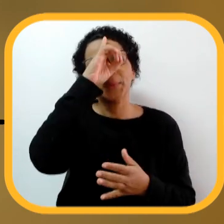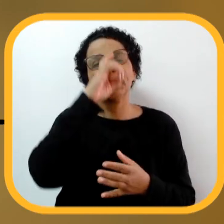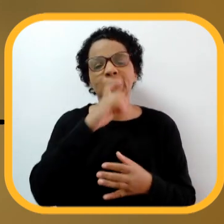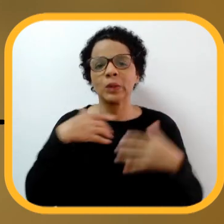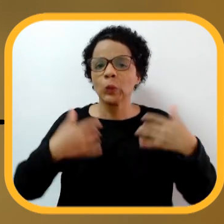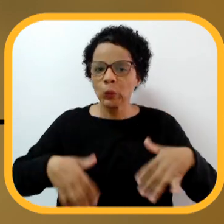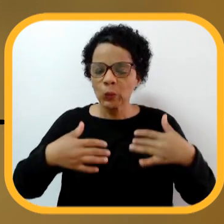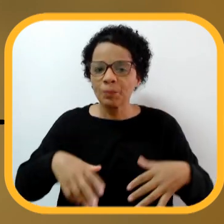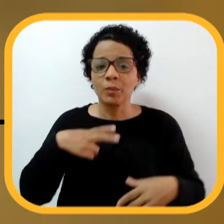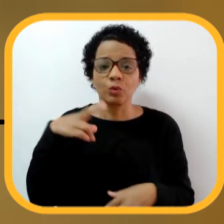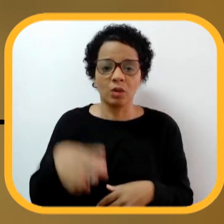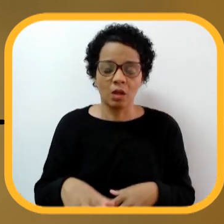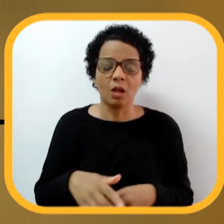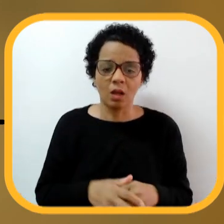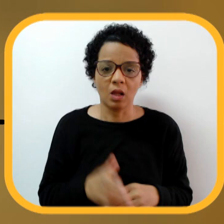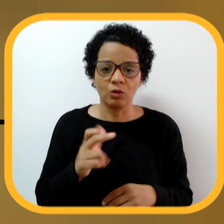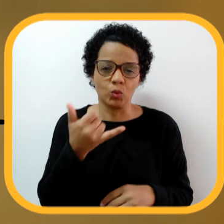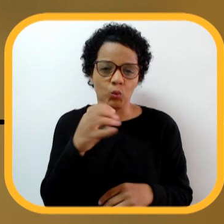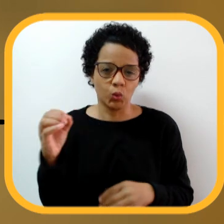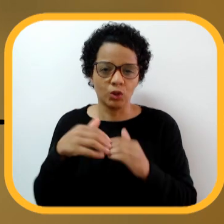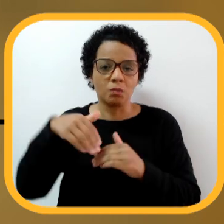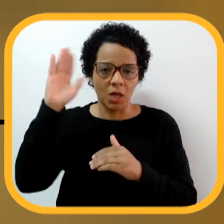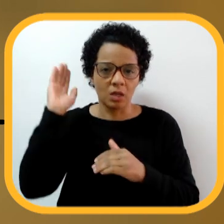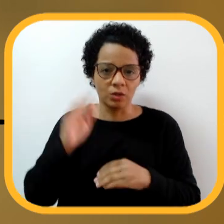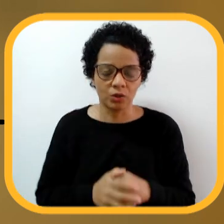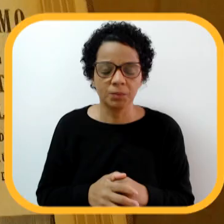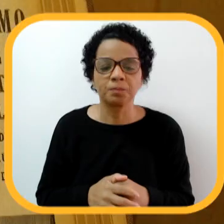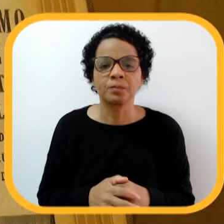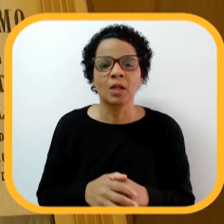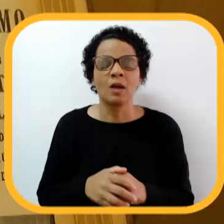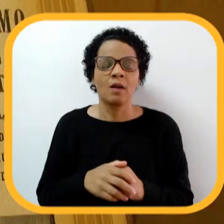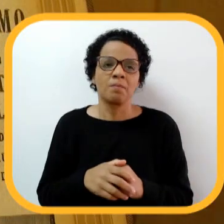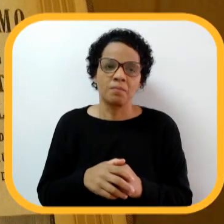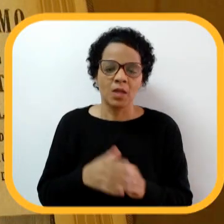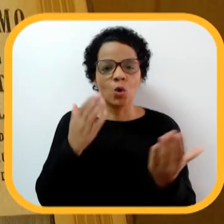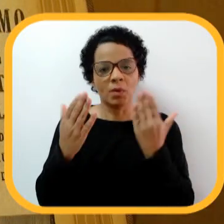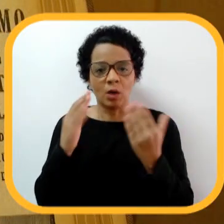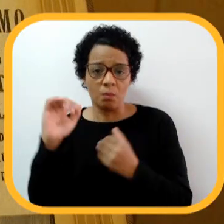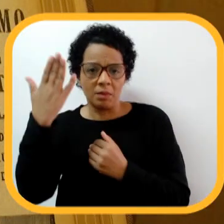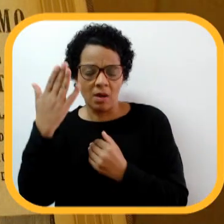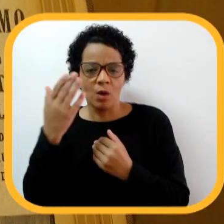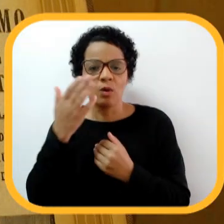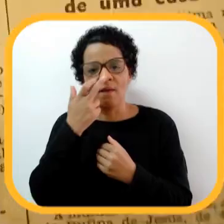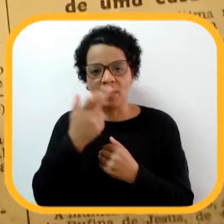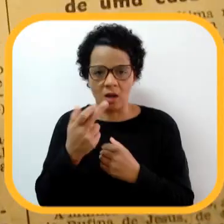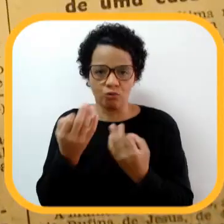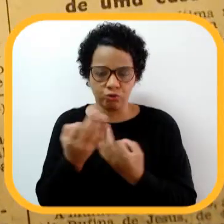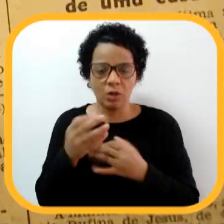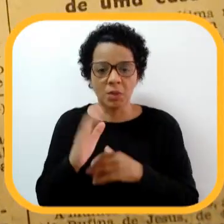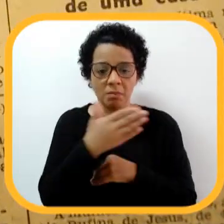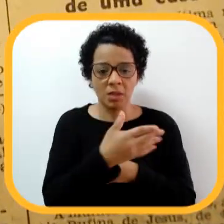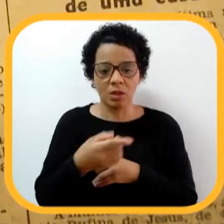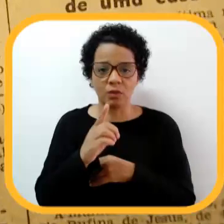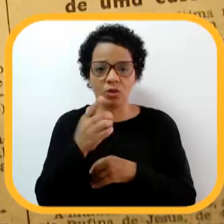fez lembrar o fatídico tremor que tinha atingido Portugal há mais de 200 anos. Apesar de menos severo que o de 1755, o